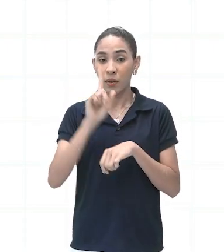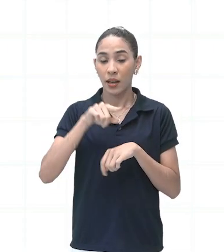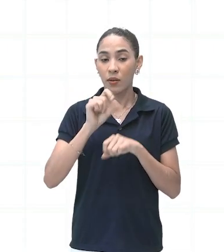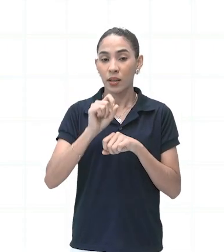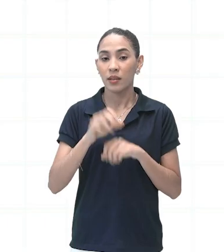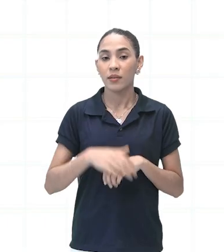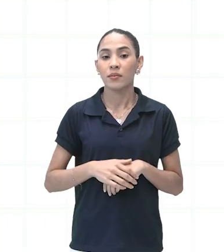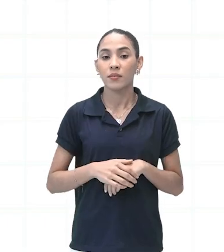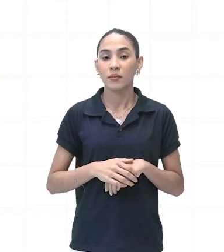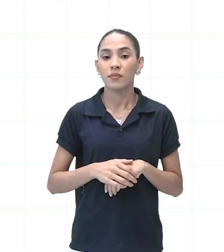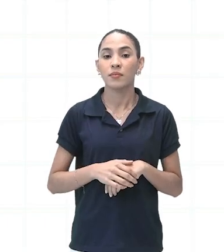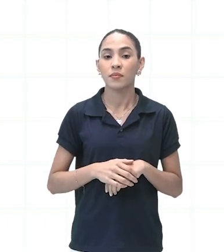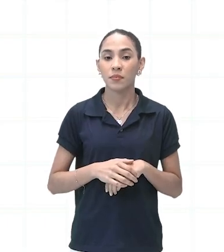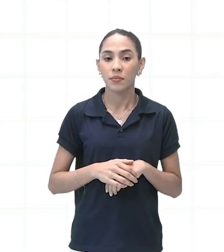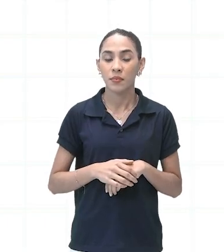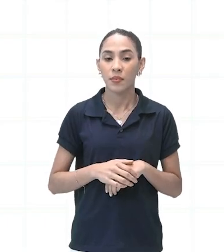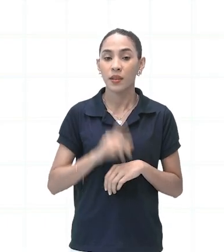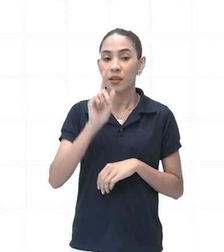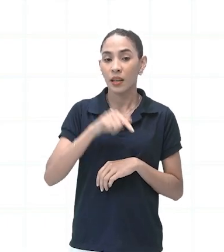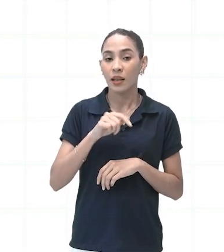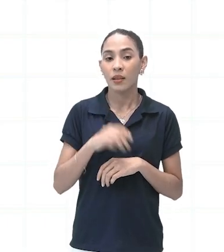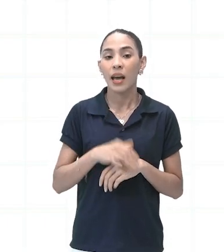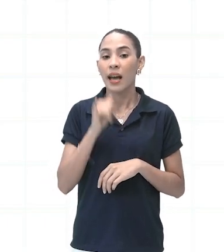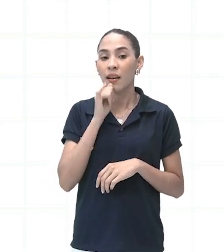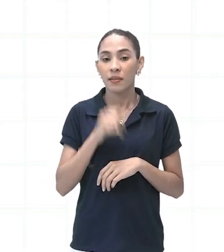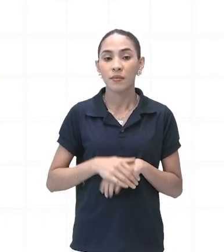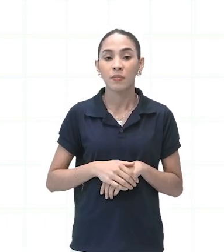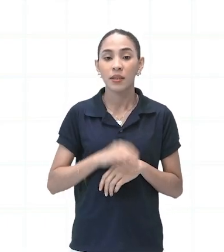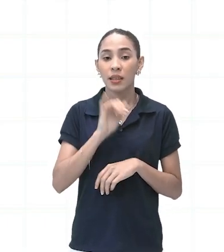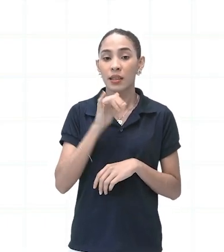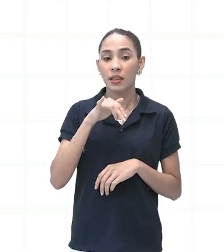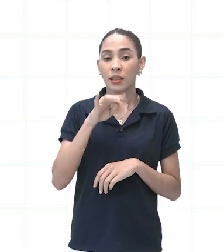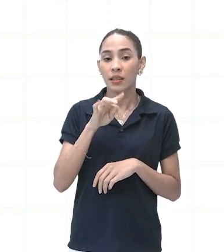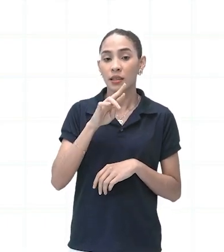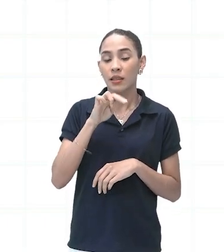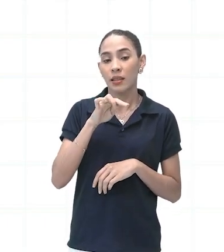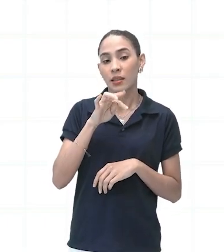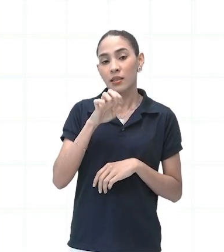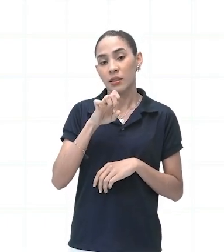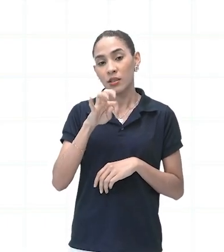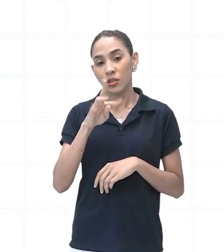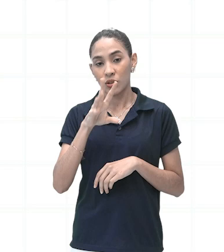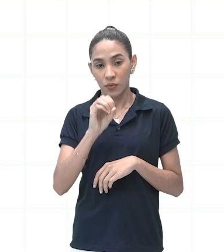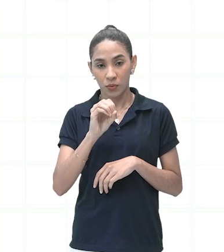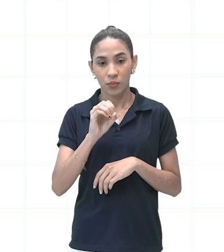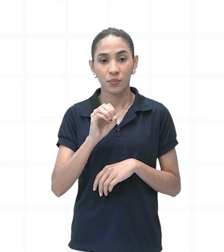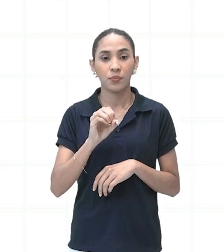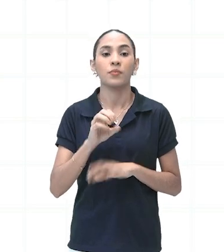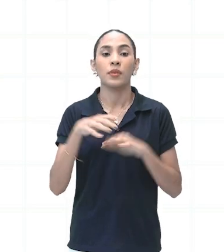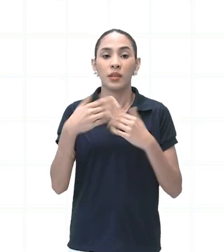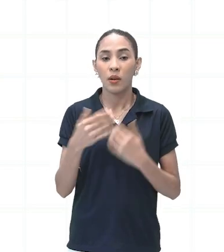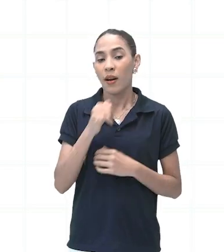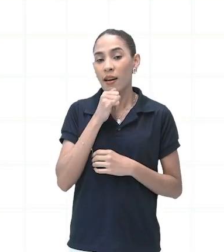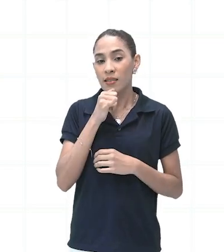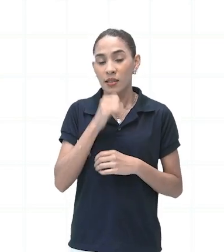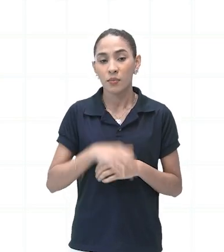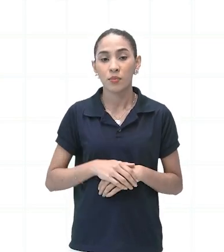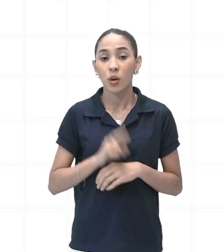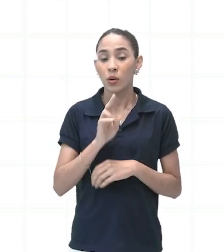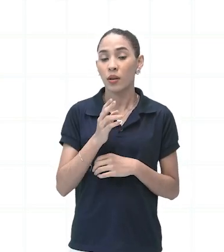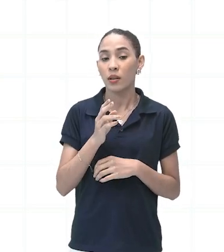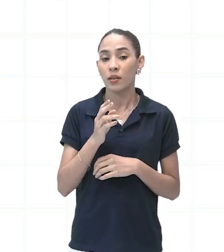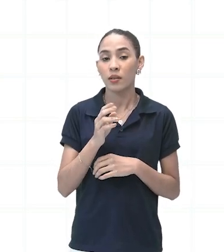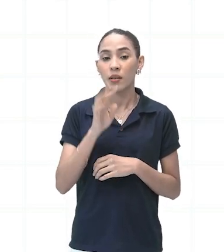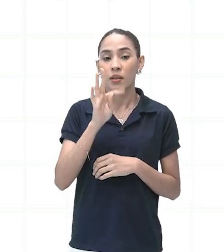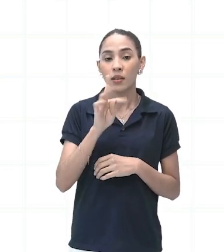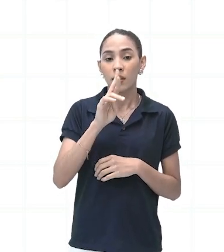está se mostrando um nome que é o que a gente chama de nome intransitivo, ok? Então, nome intransitivo não,